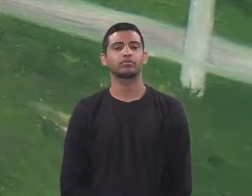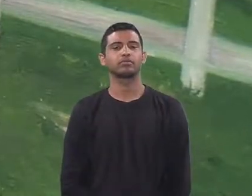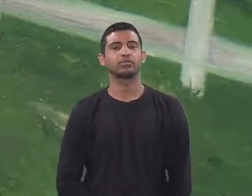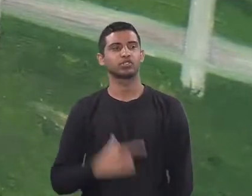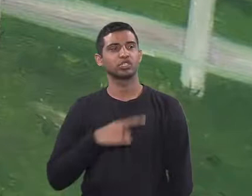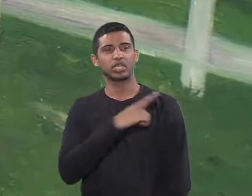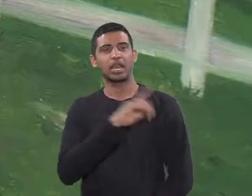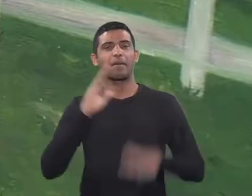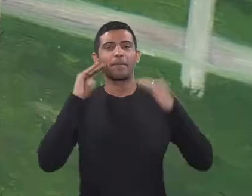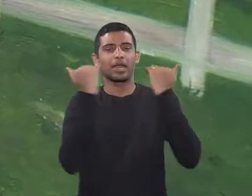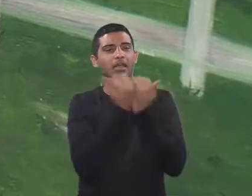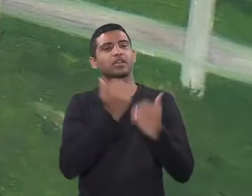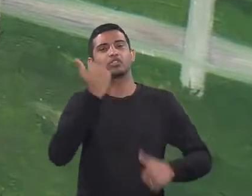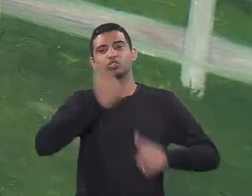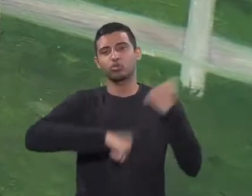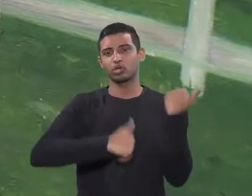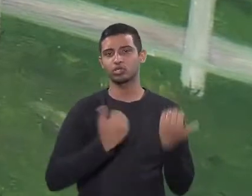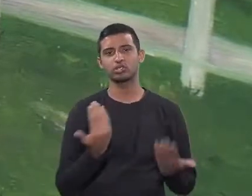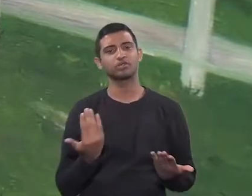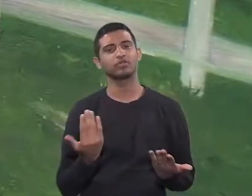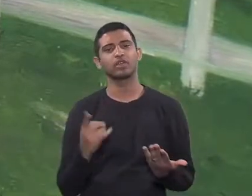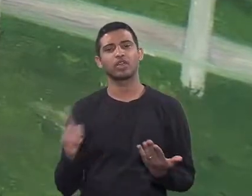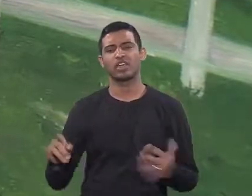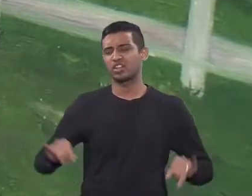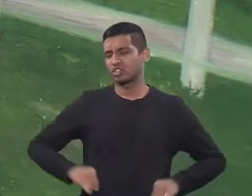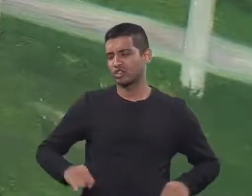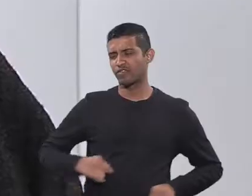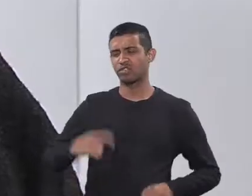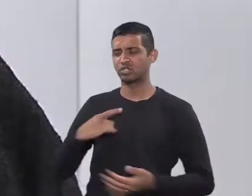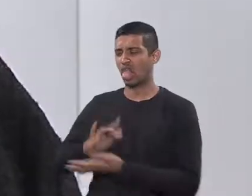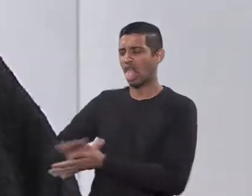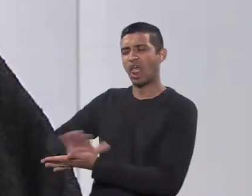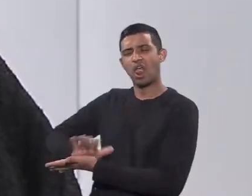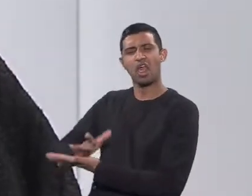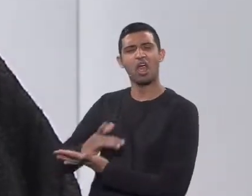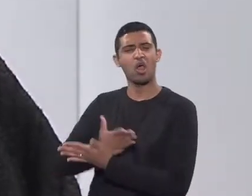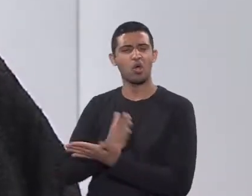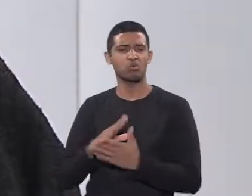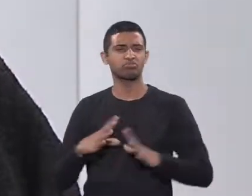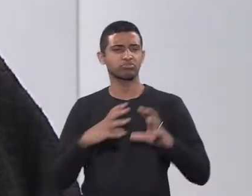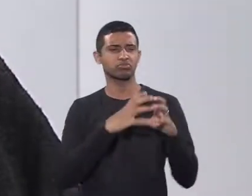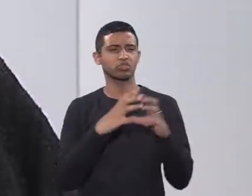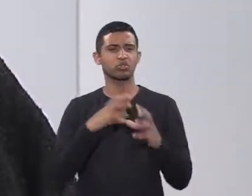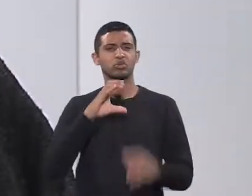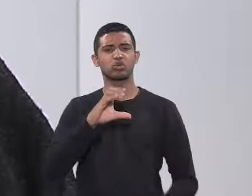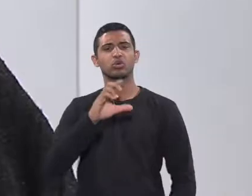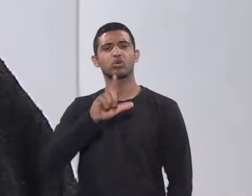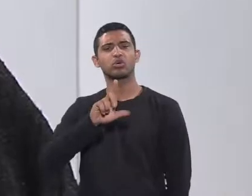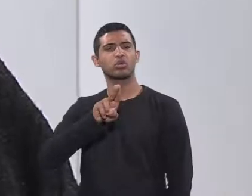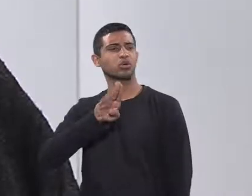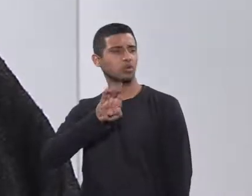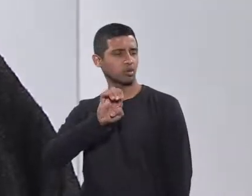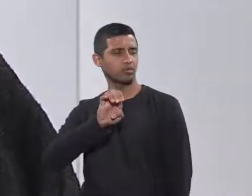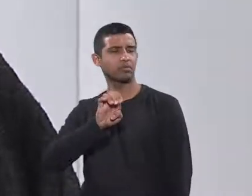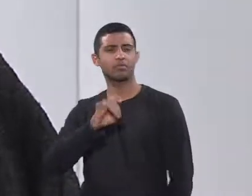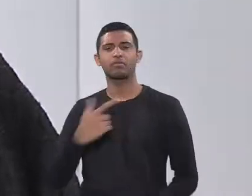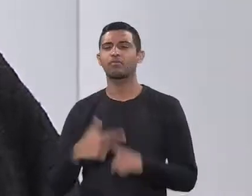no Maracanã. Ele sofreu discriminação em clubes, porque ele fazia próximo de